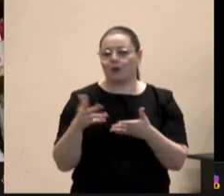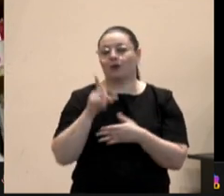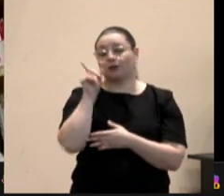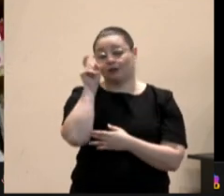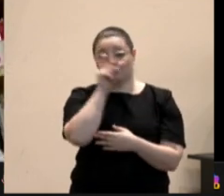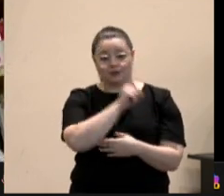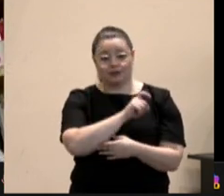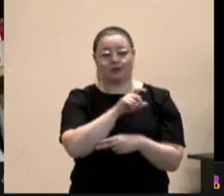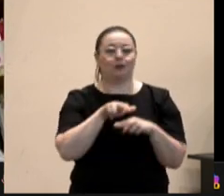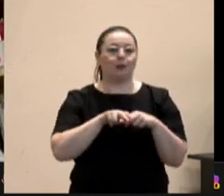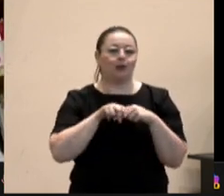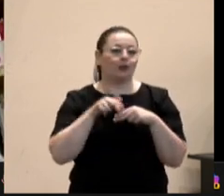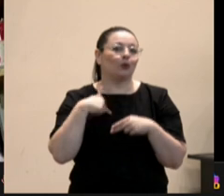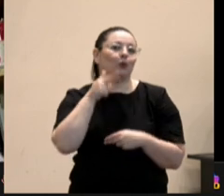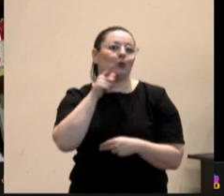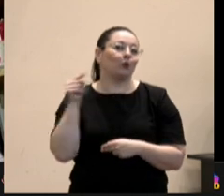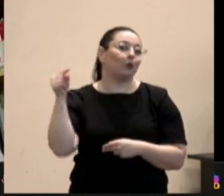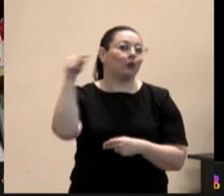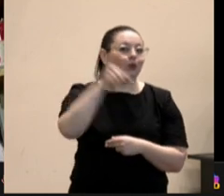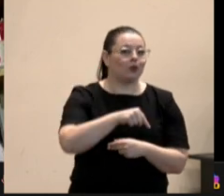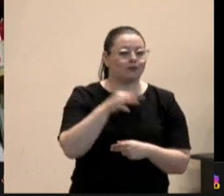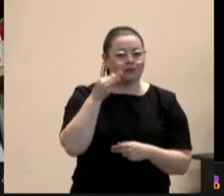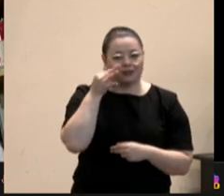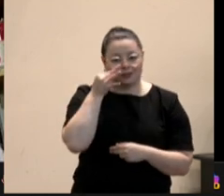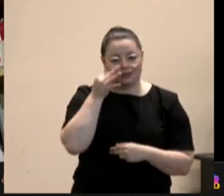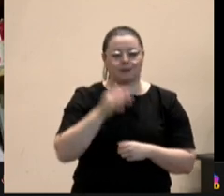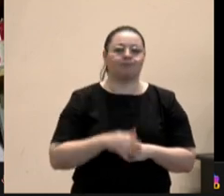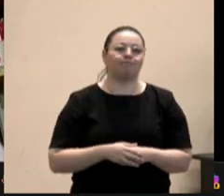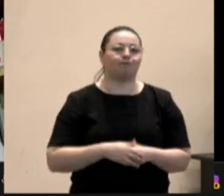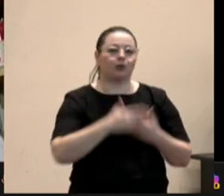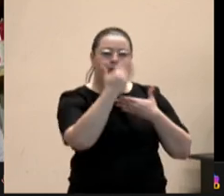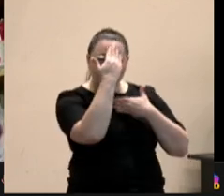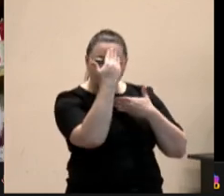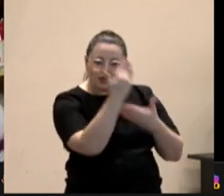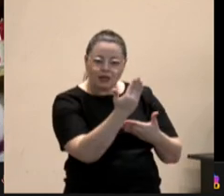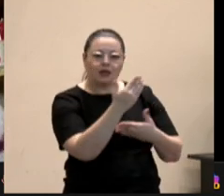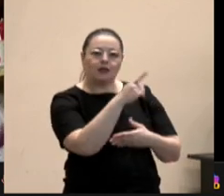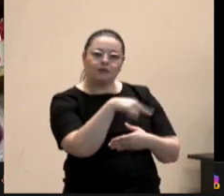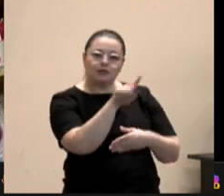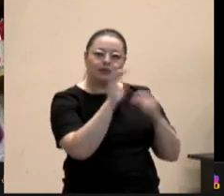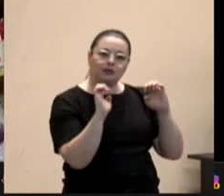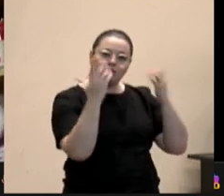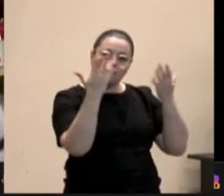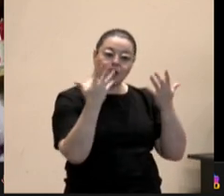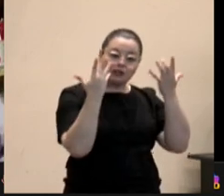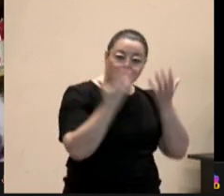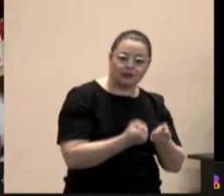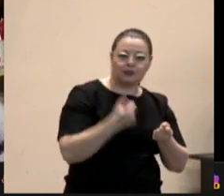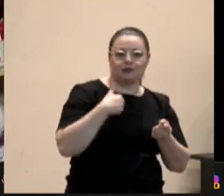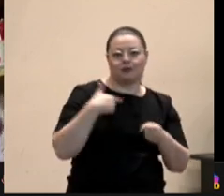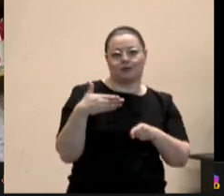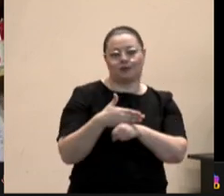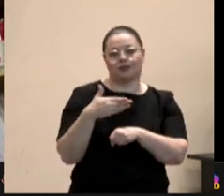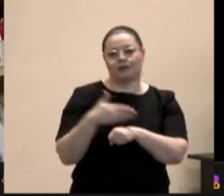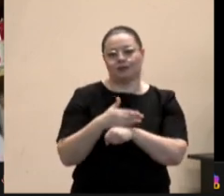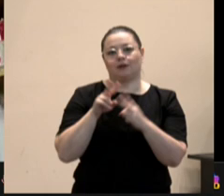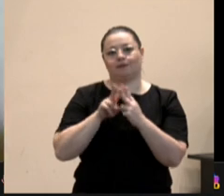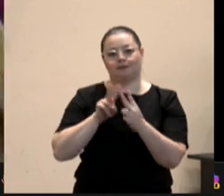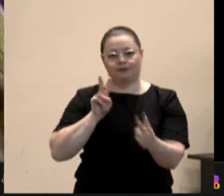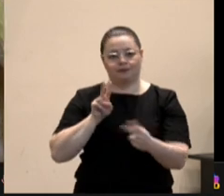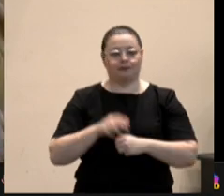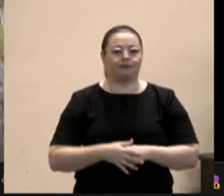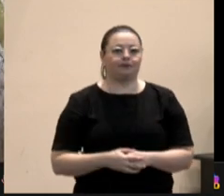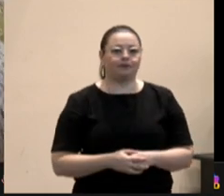também. Então, agradeço, né, aos organizadores terem viabilizado a minha participação online.